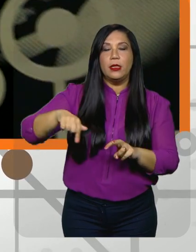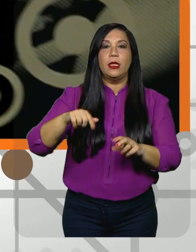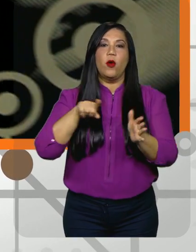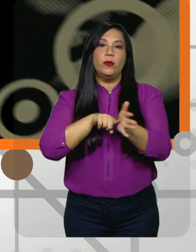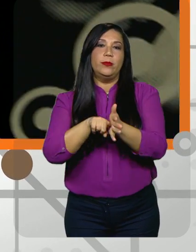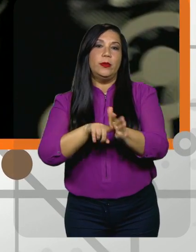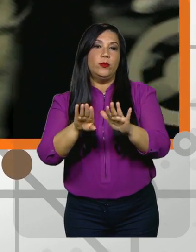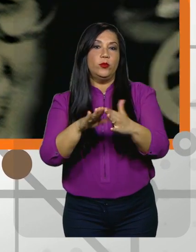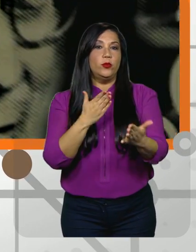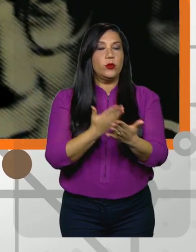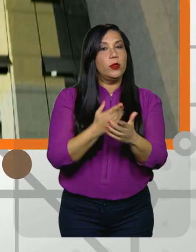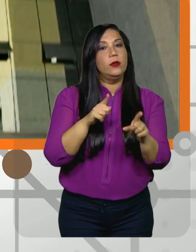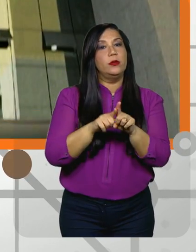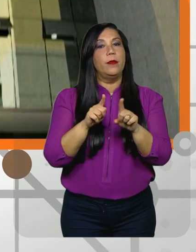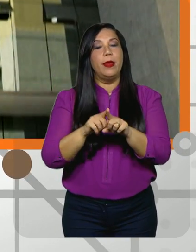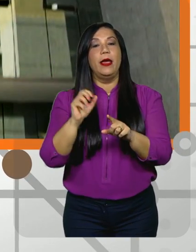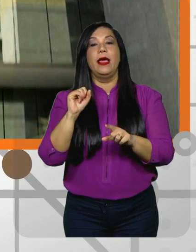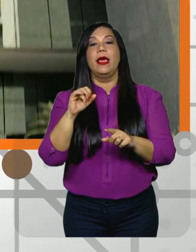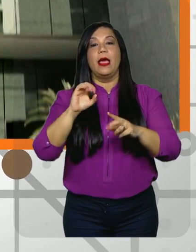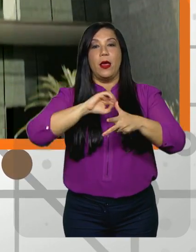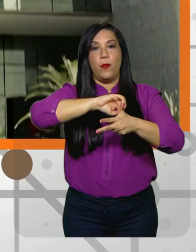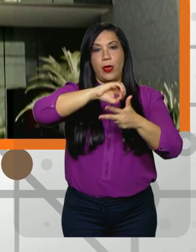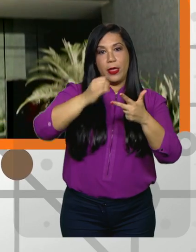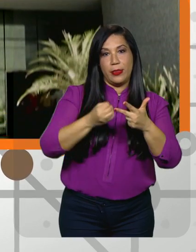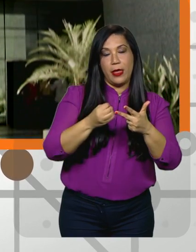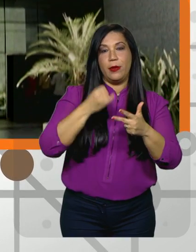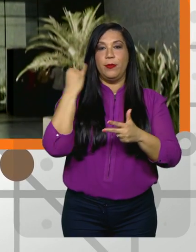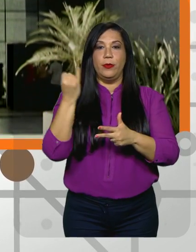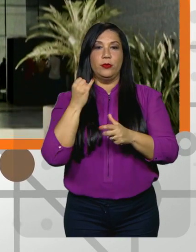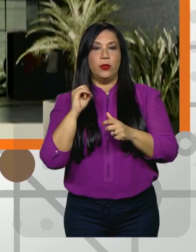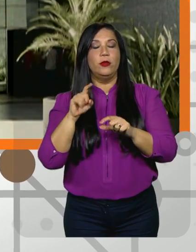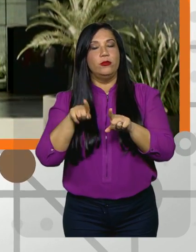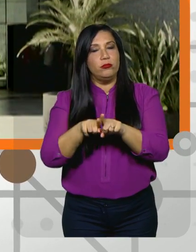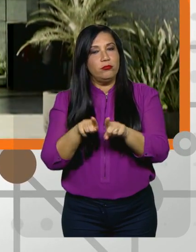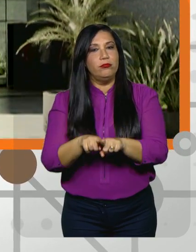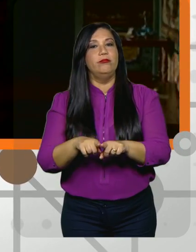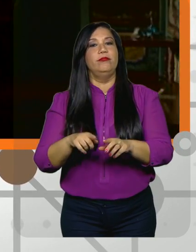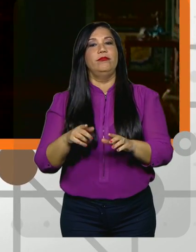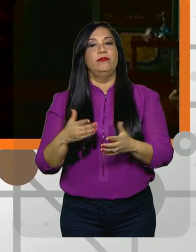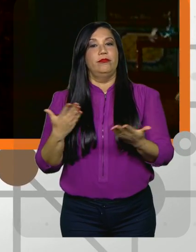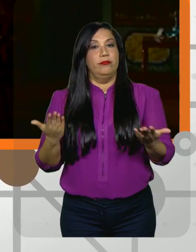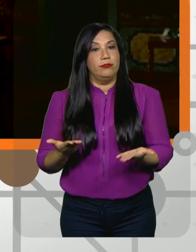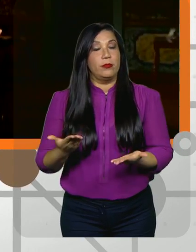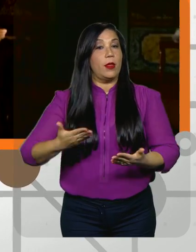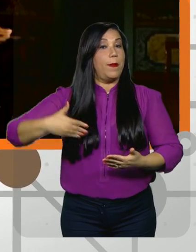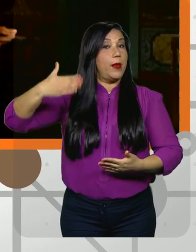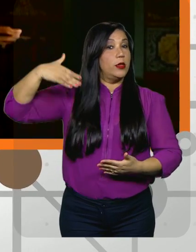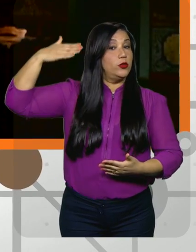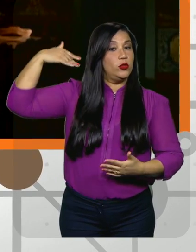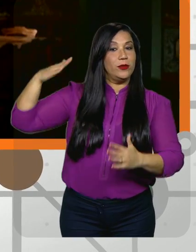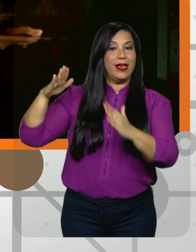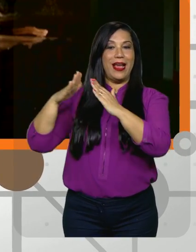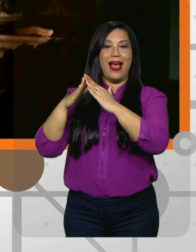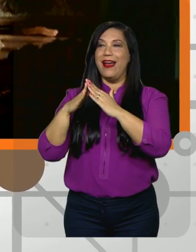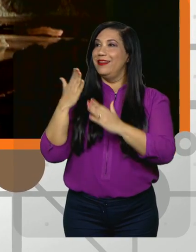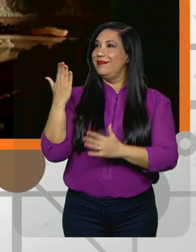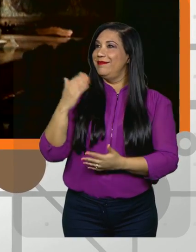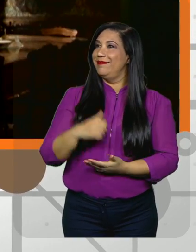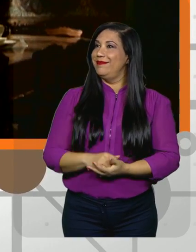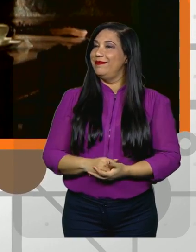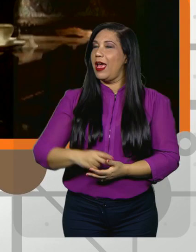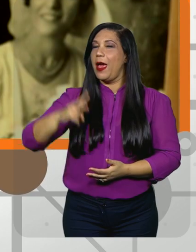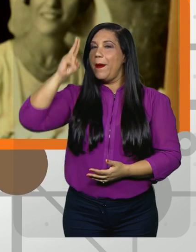censo escolar e a aplicação do Enem, o Exame Nacional do Ensino Médio. No antigo casarão de Caetité,